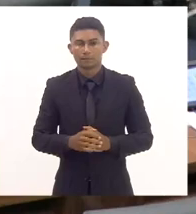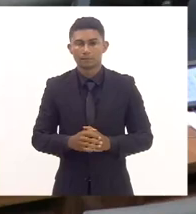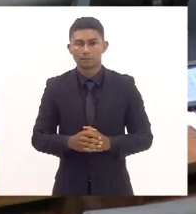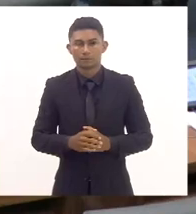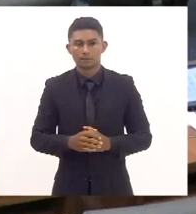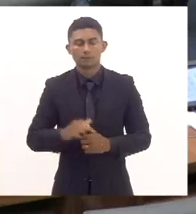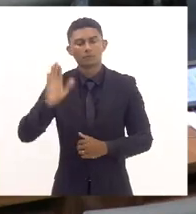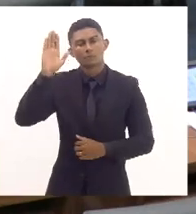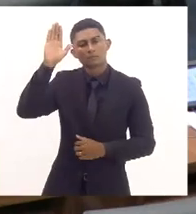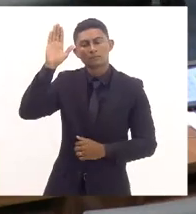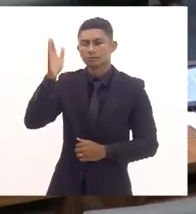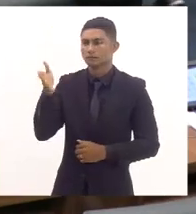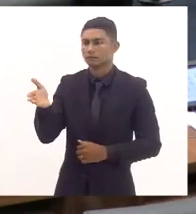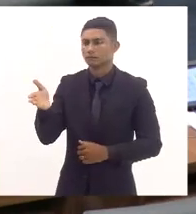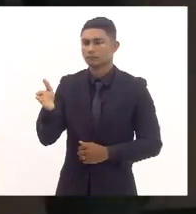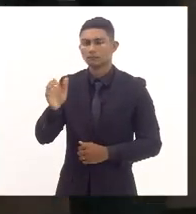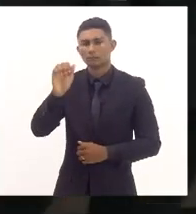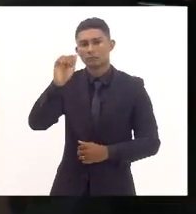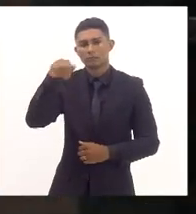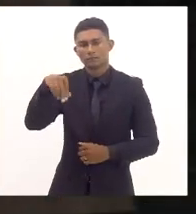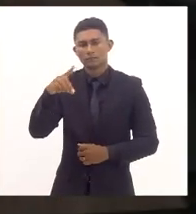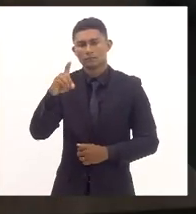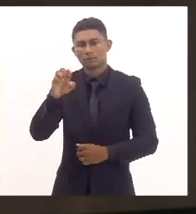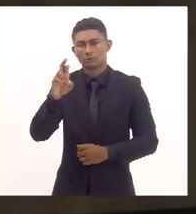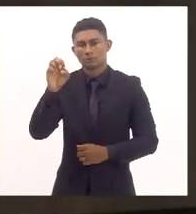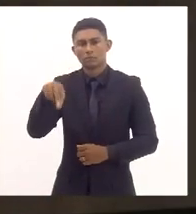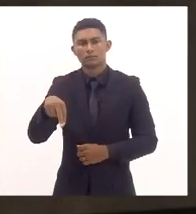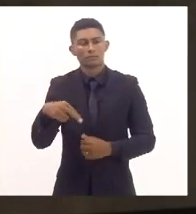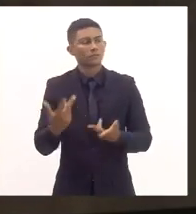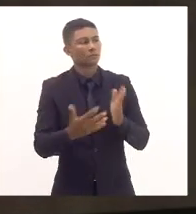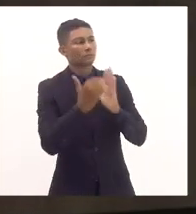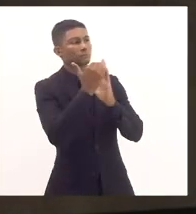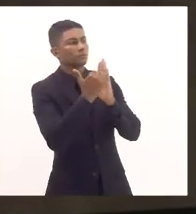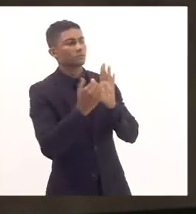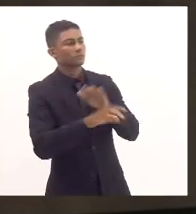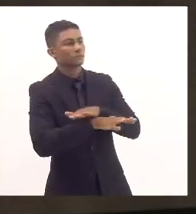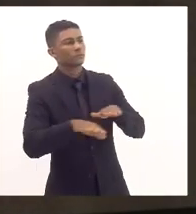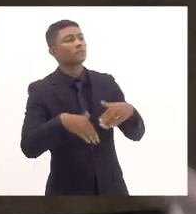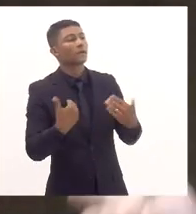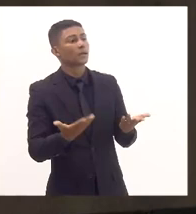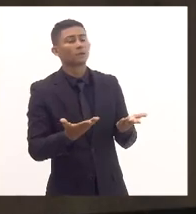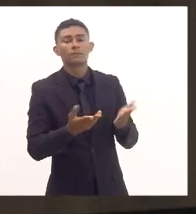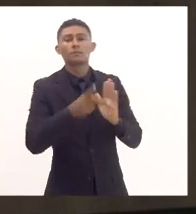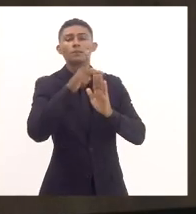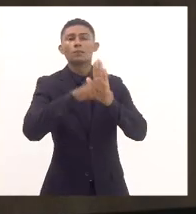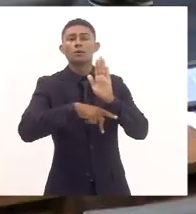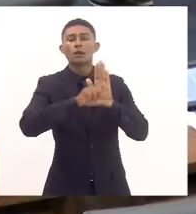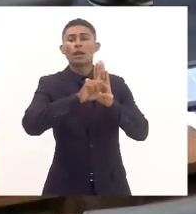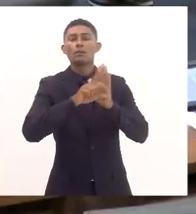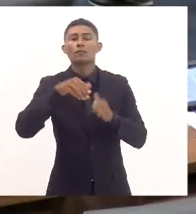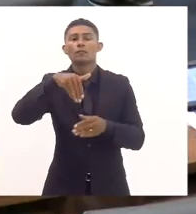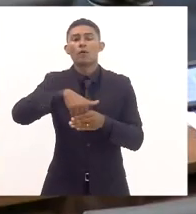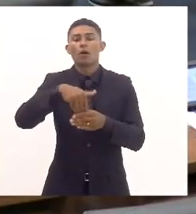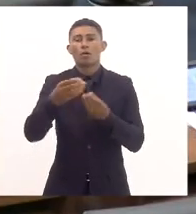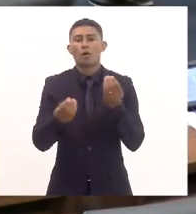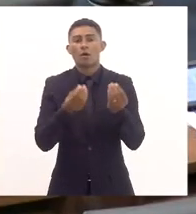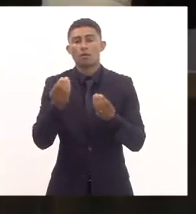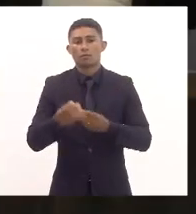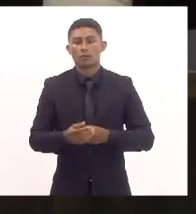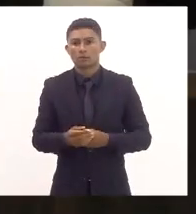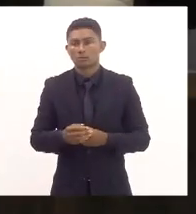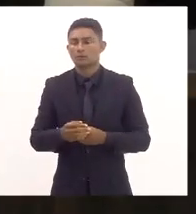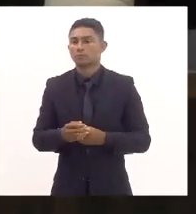é questão de honra deputador Anderson como é que a gente vai botar o projeto e vai voltar nós avançamos